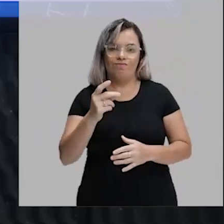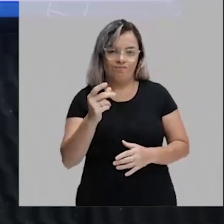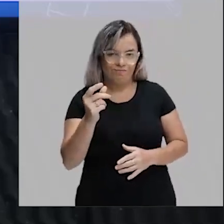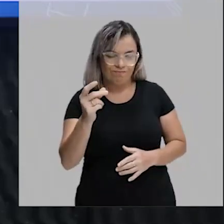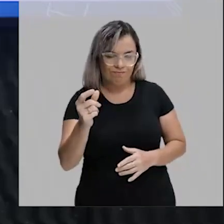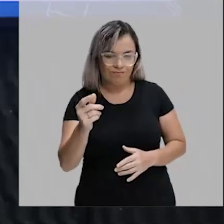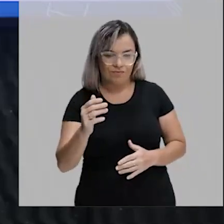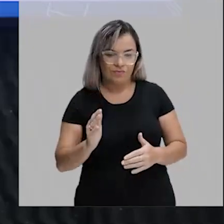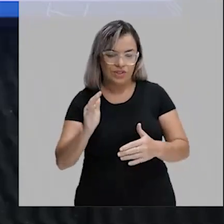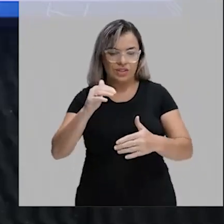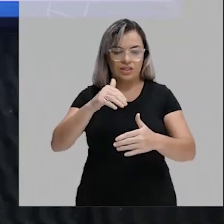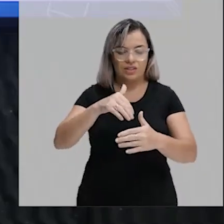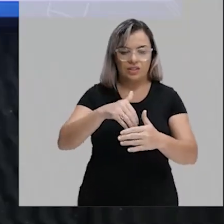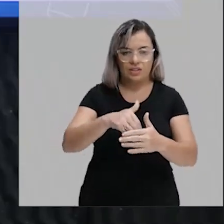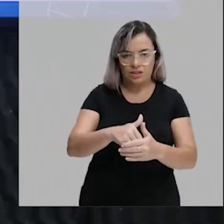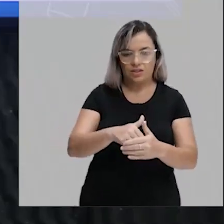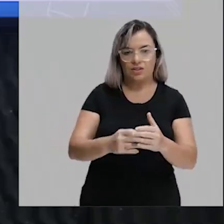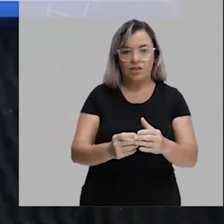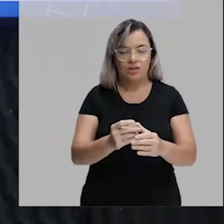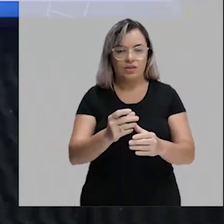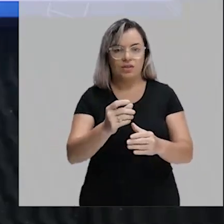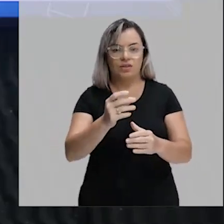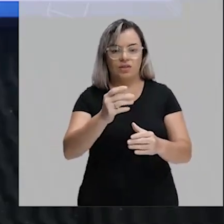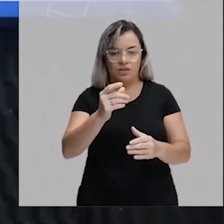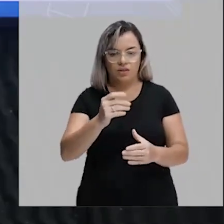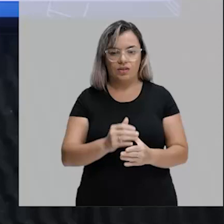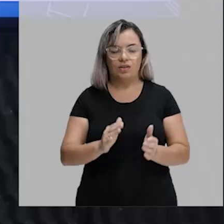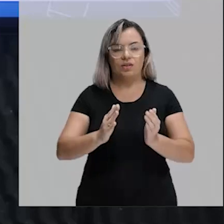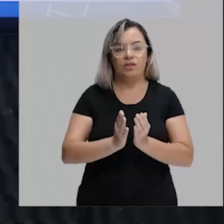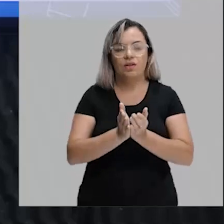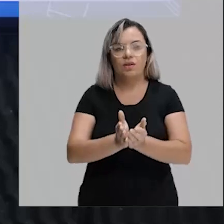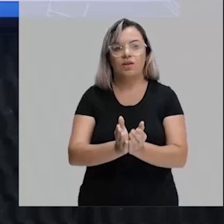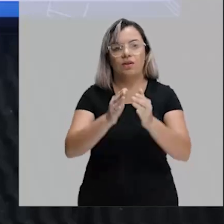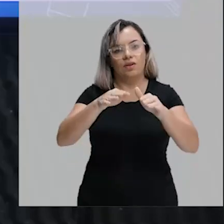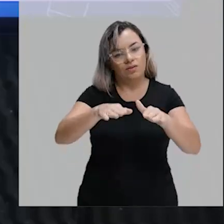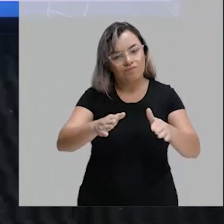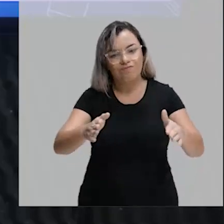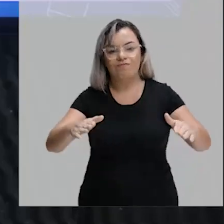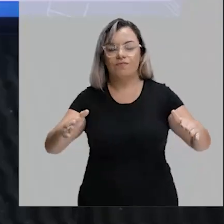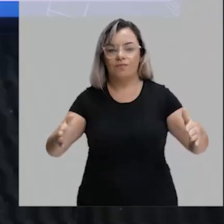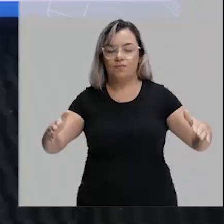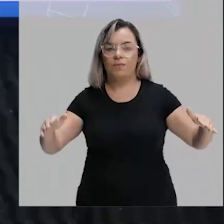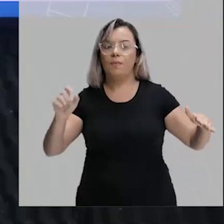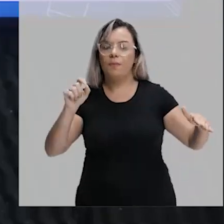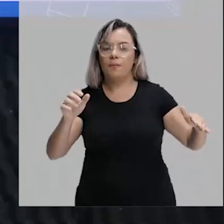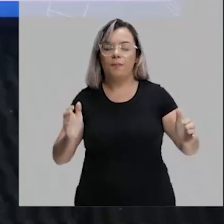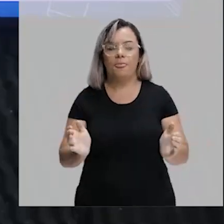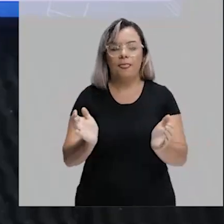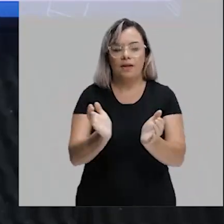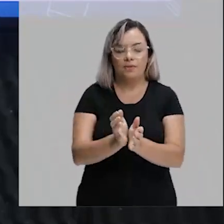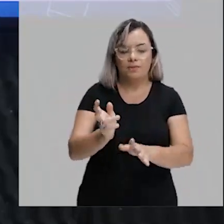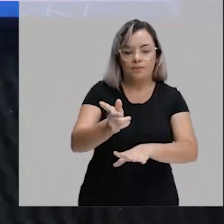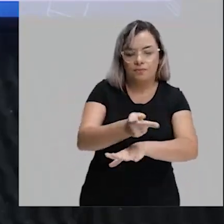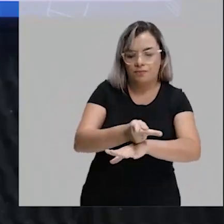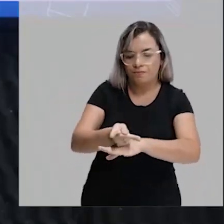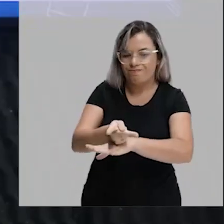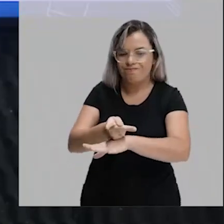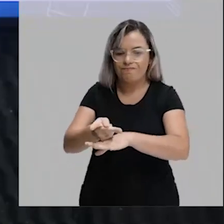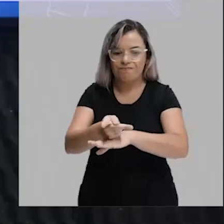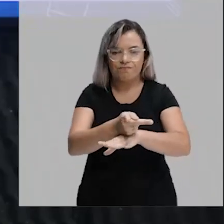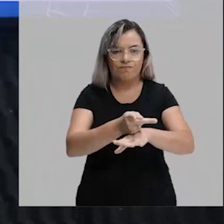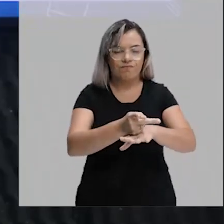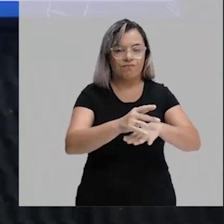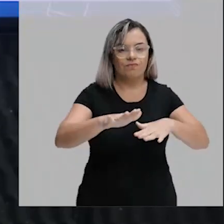expansão ibérica. Esses grupos estão financiando, afinal de contas, eles estão buscando, através desse